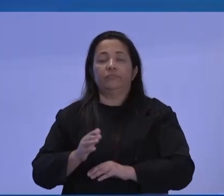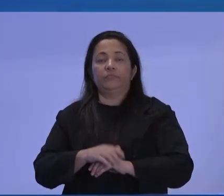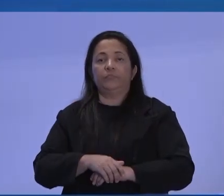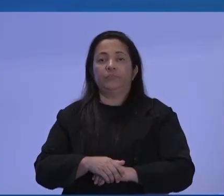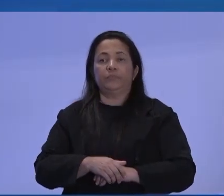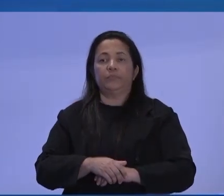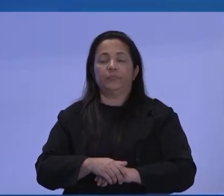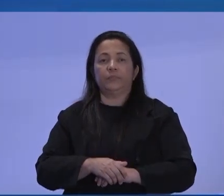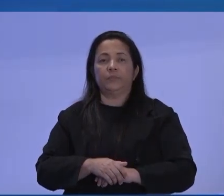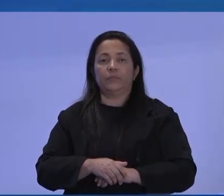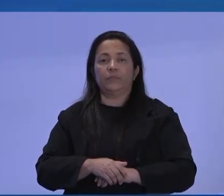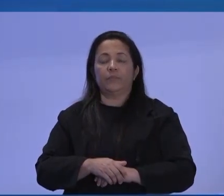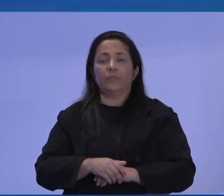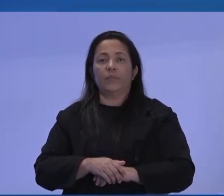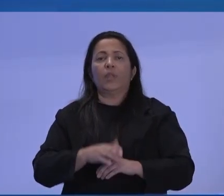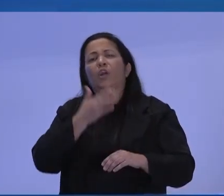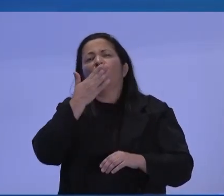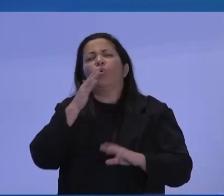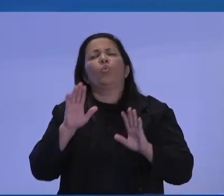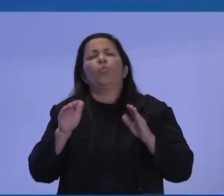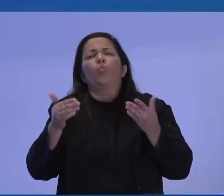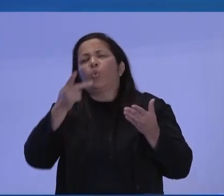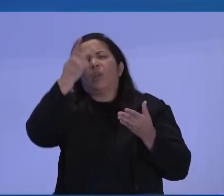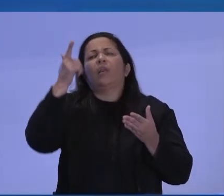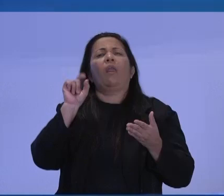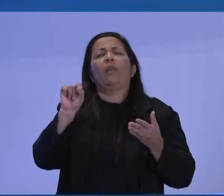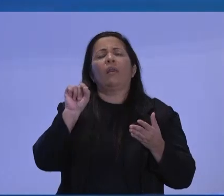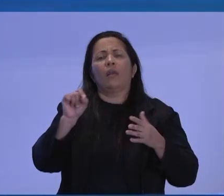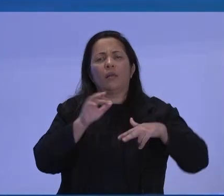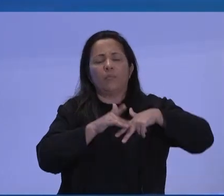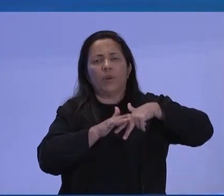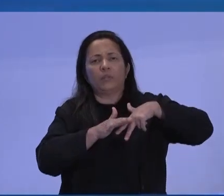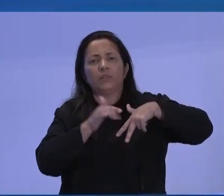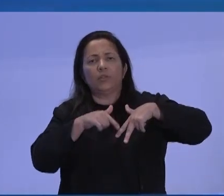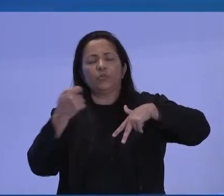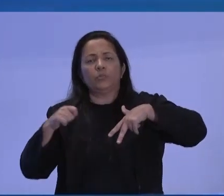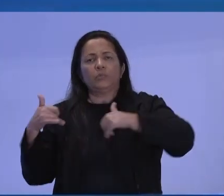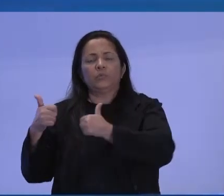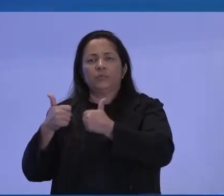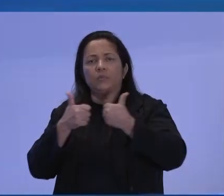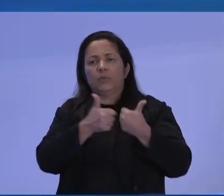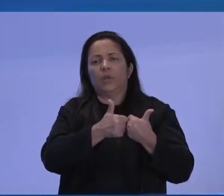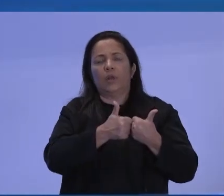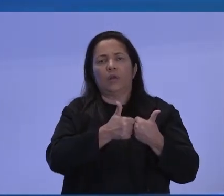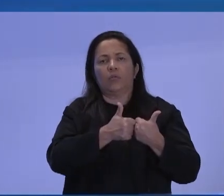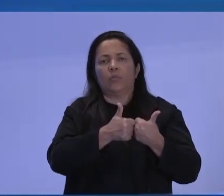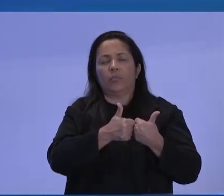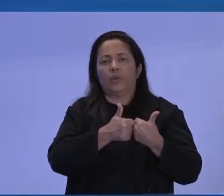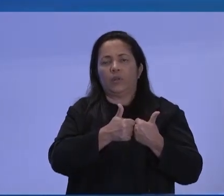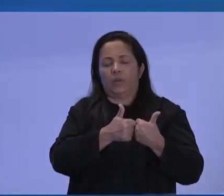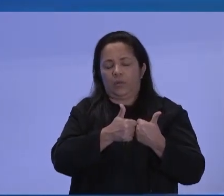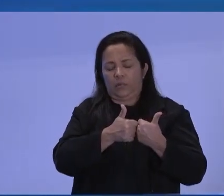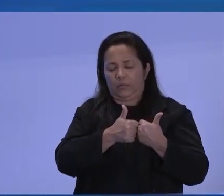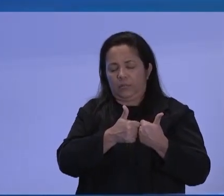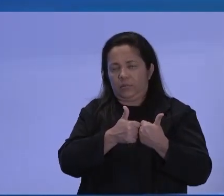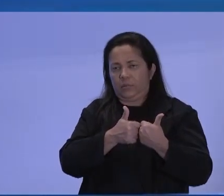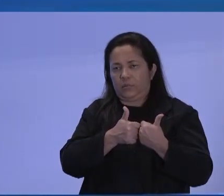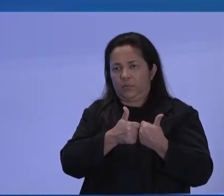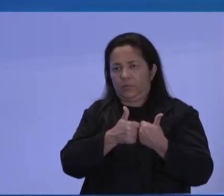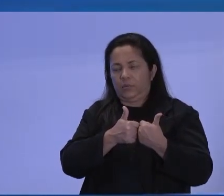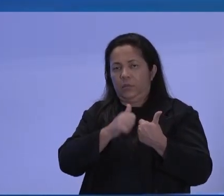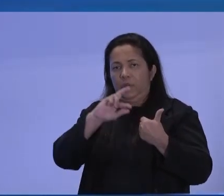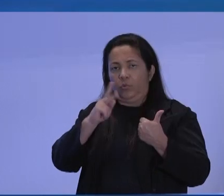Quais são os casos de pacientes que devem ser acompanhados em nossas referências distritais, né, que são